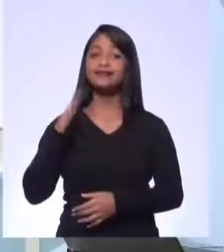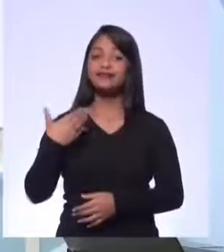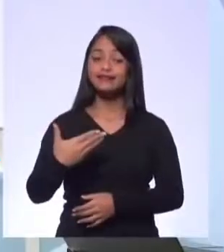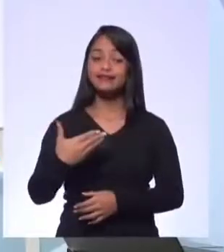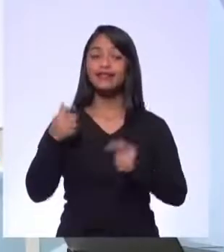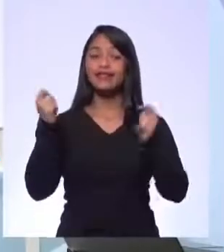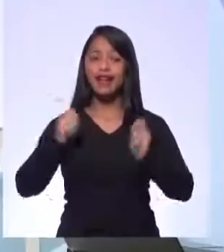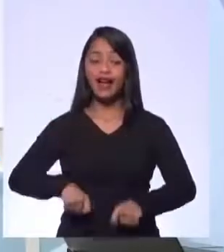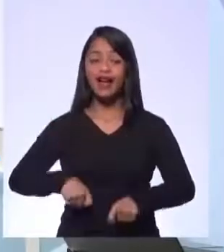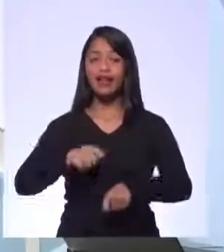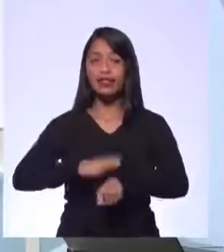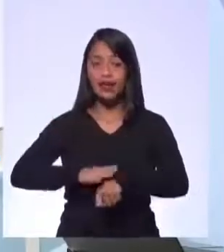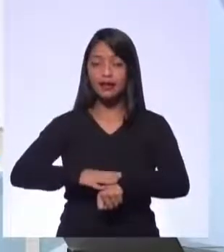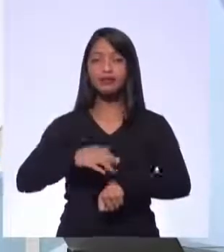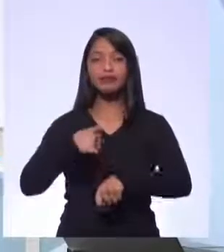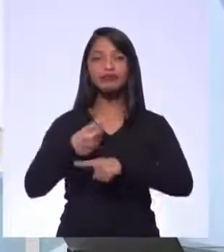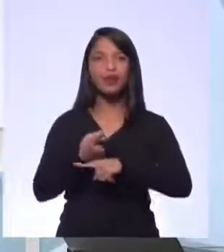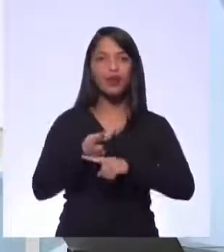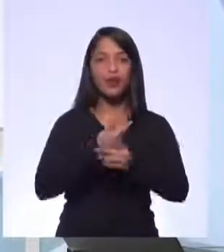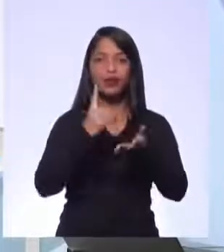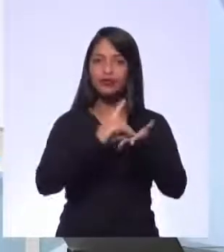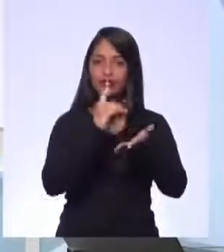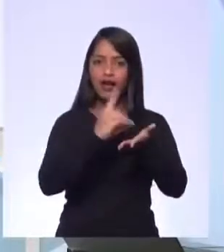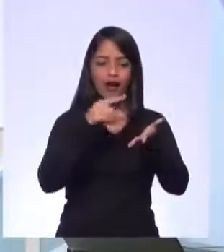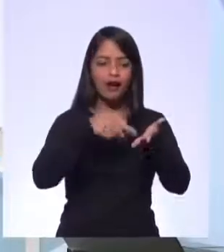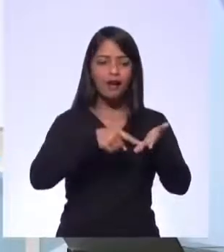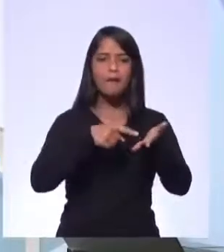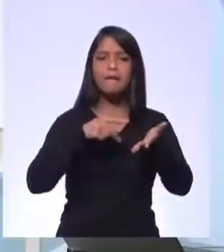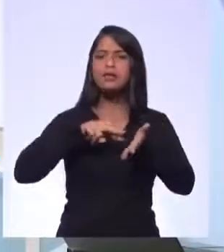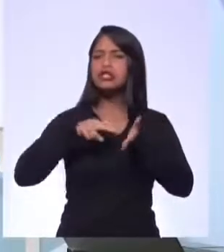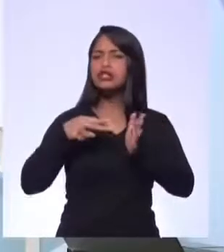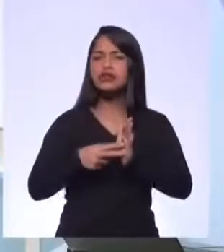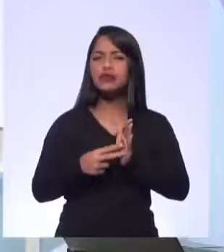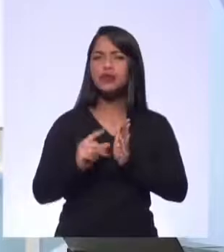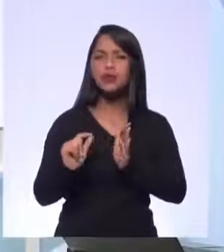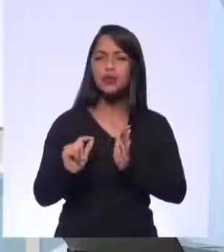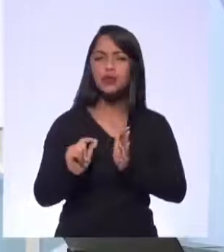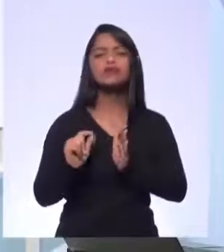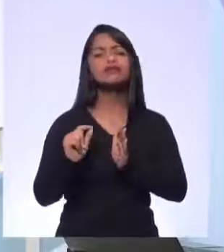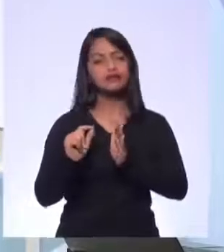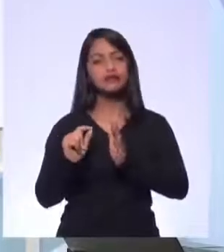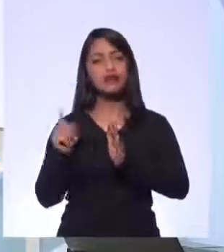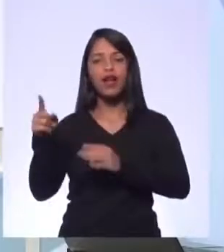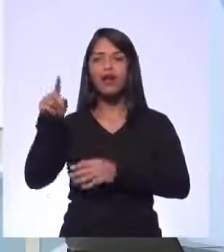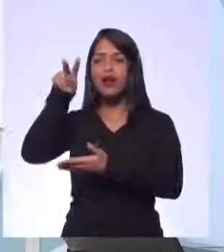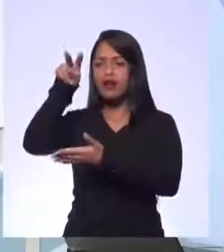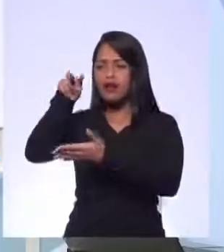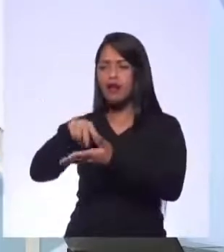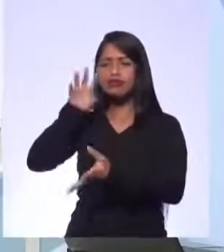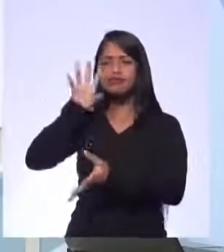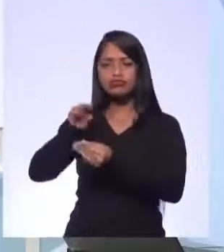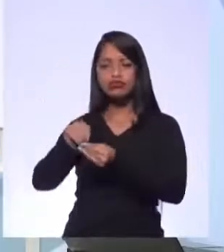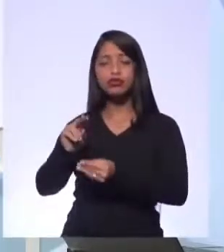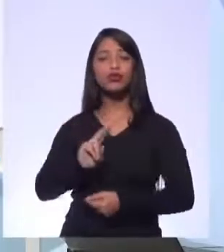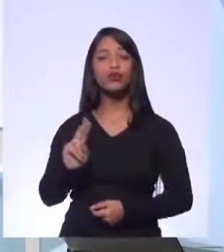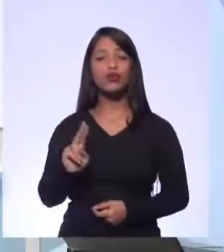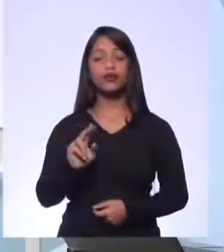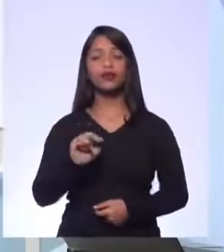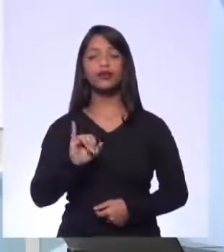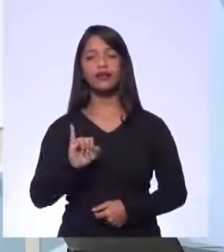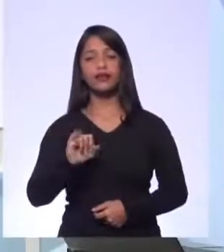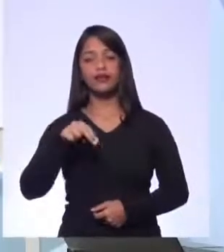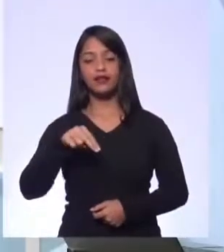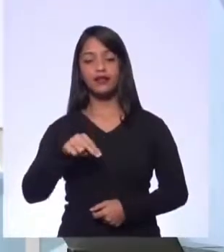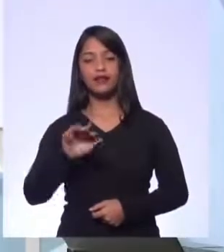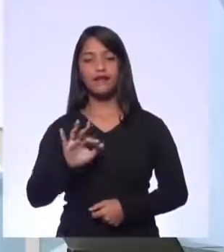tempo, eu pego o dicionário e eu olho o significado da palavra. Isso é fazer inferência, ok? Espero que tenham entendido. Você